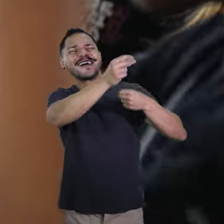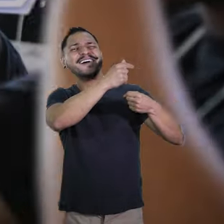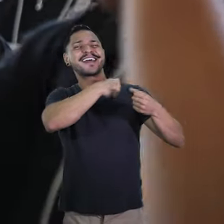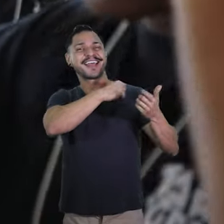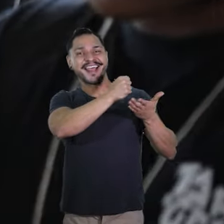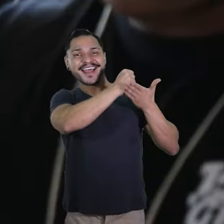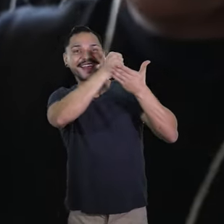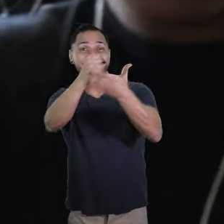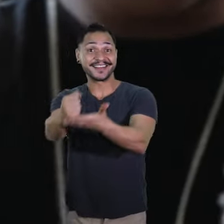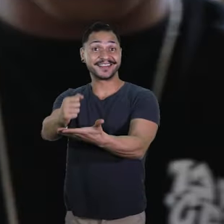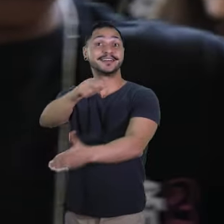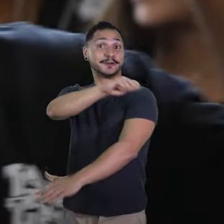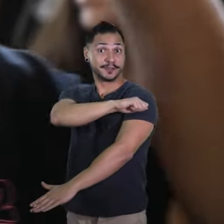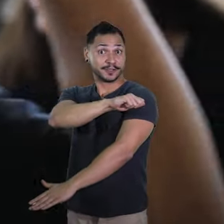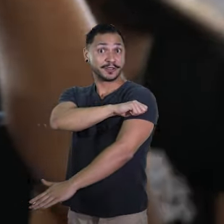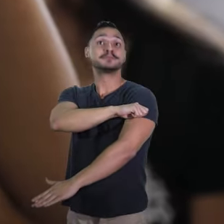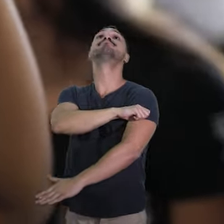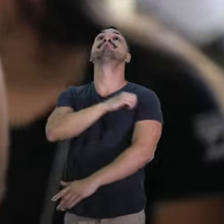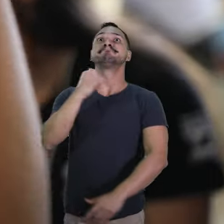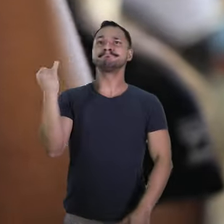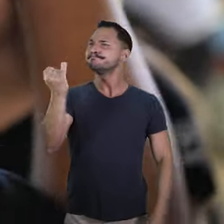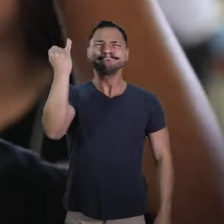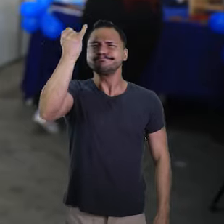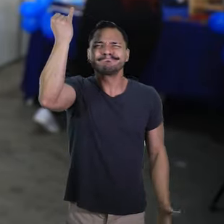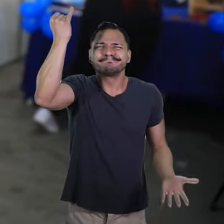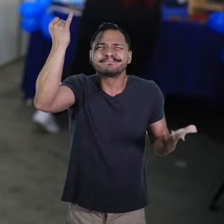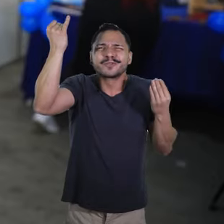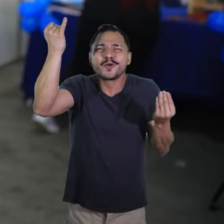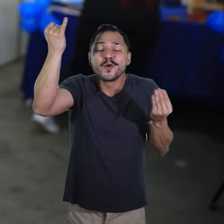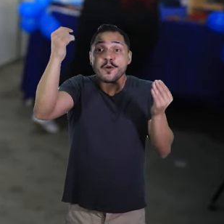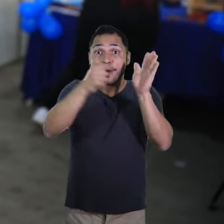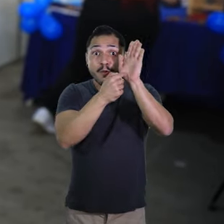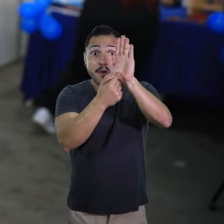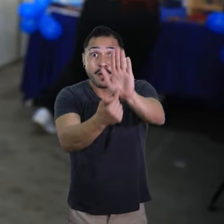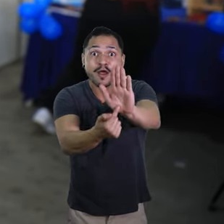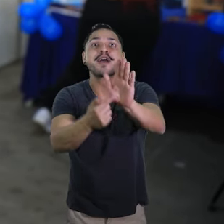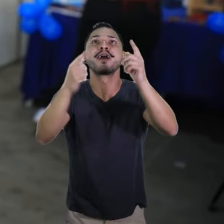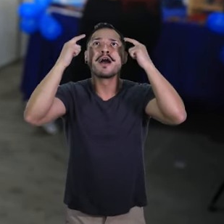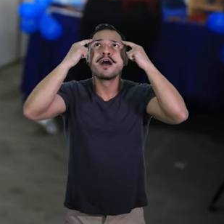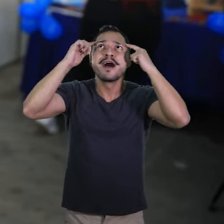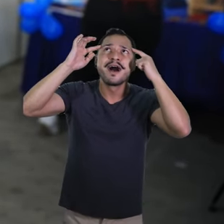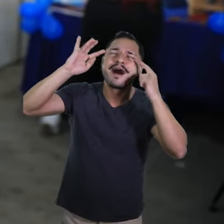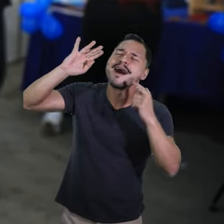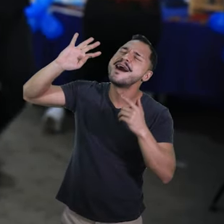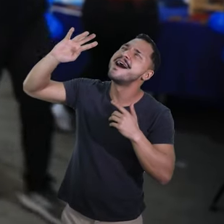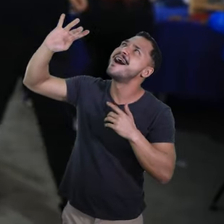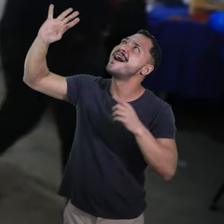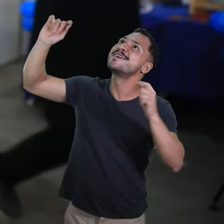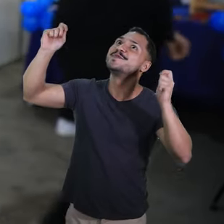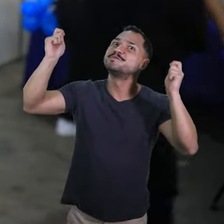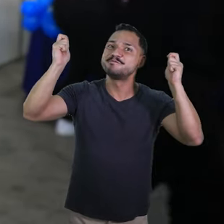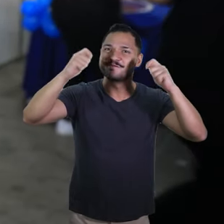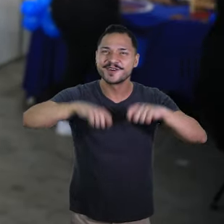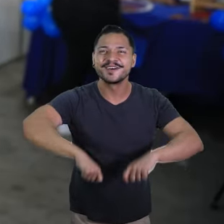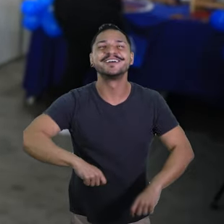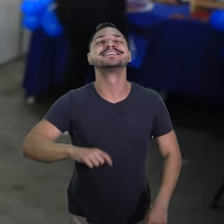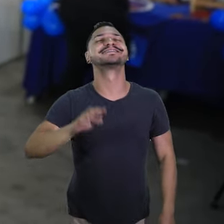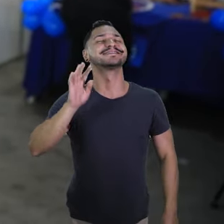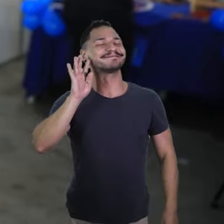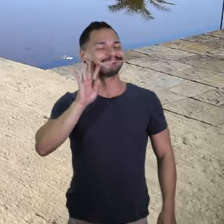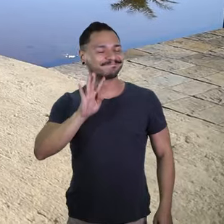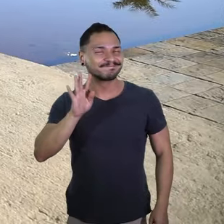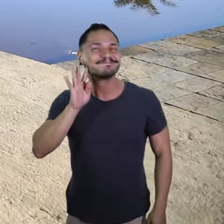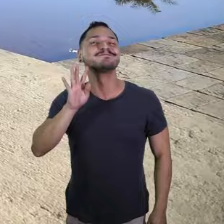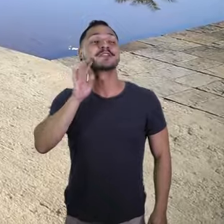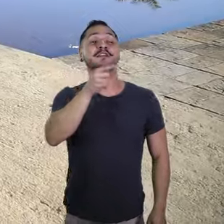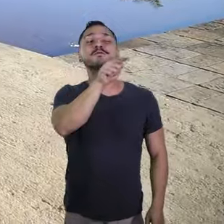me ajuda muito, né? Já tem algum tempo que eu sempre trago os meus alunos aqui, porque eu acho extremamente importante mostrar para eles que é possível